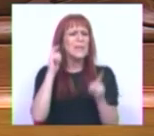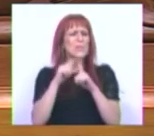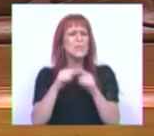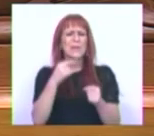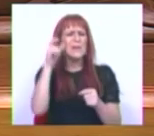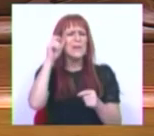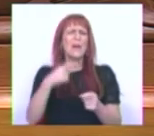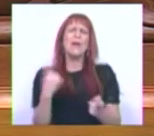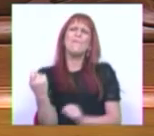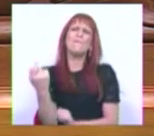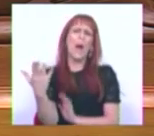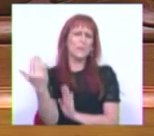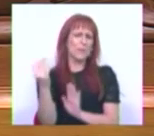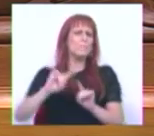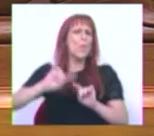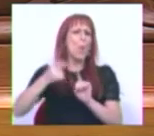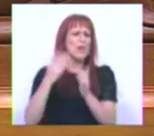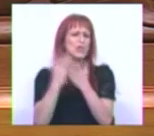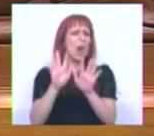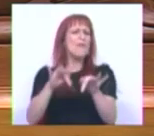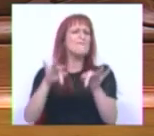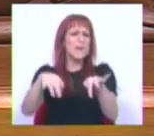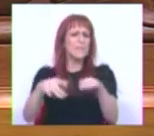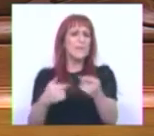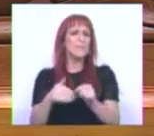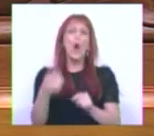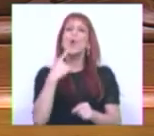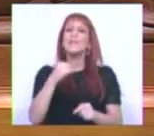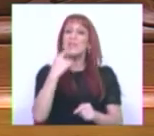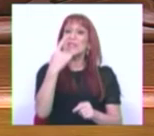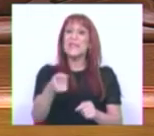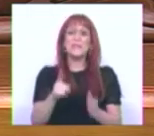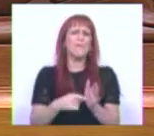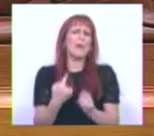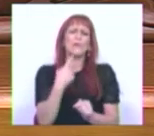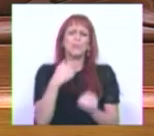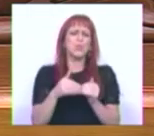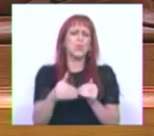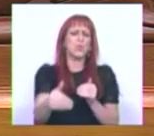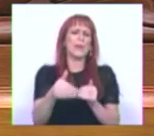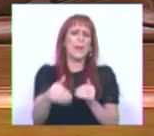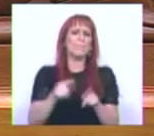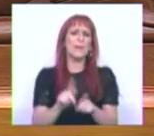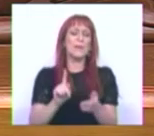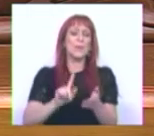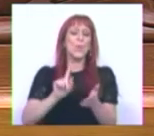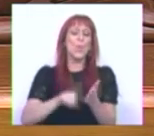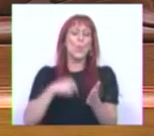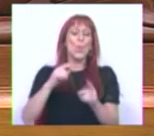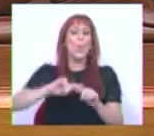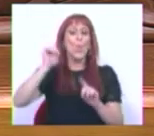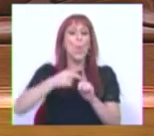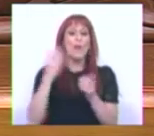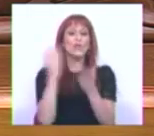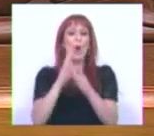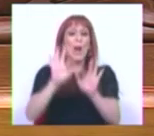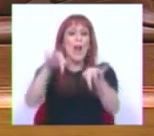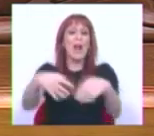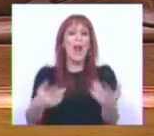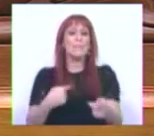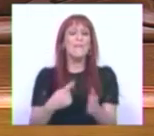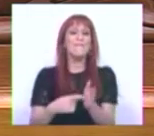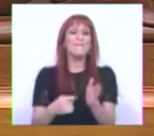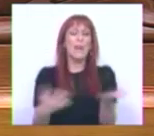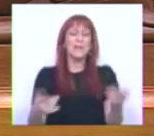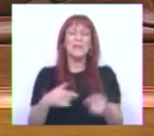muito para o final do ano letivo. Vou repetir, falta muito para o final do ano letivo. Eu não sei